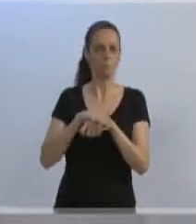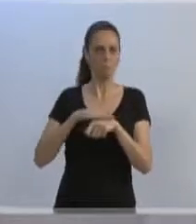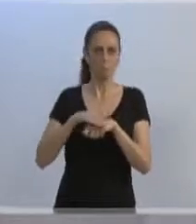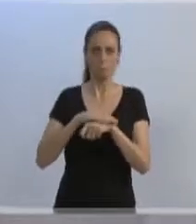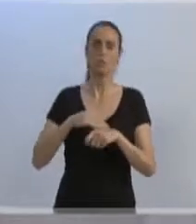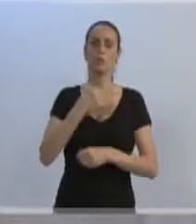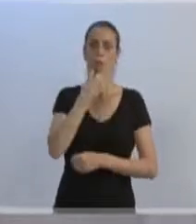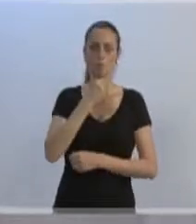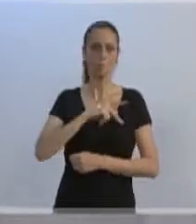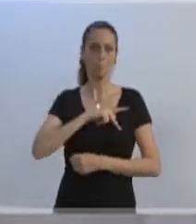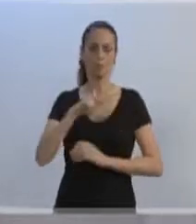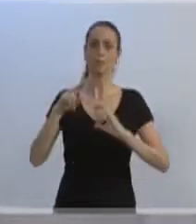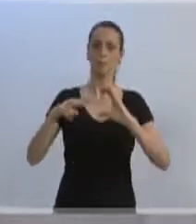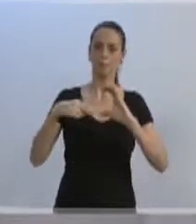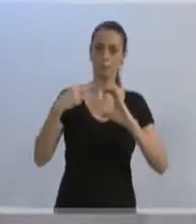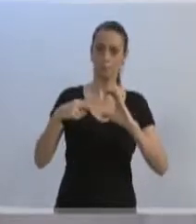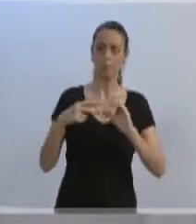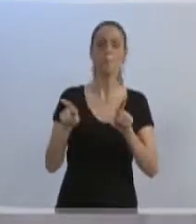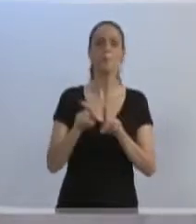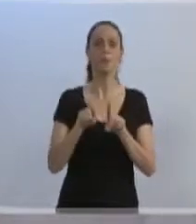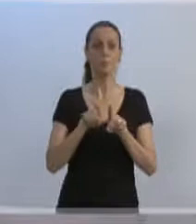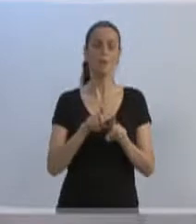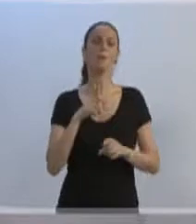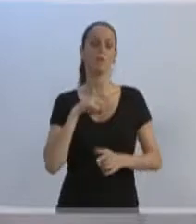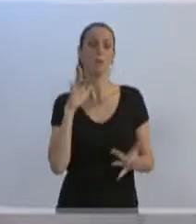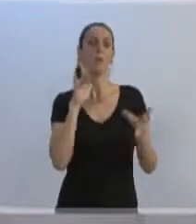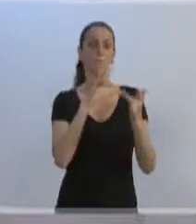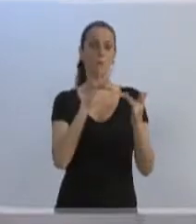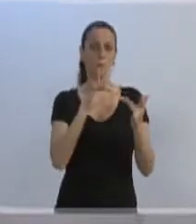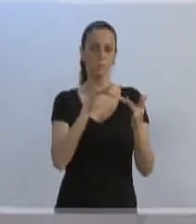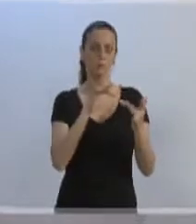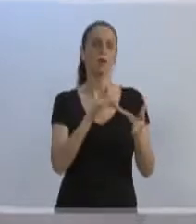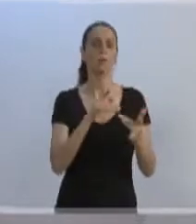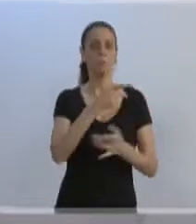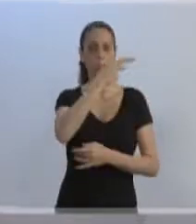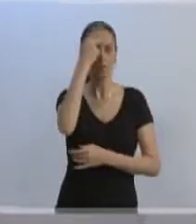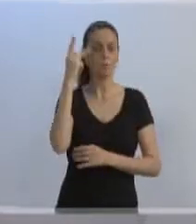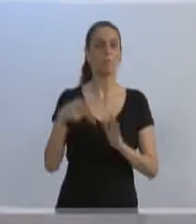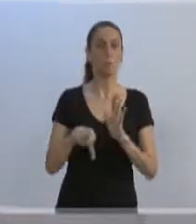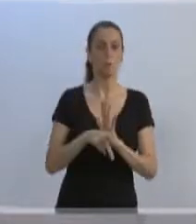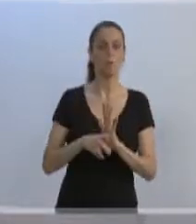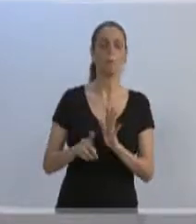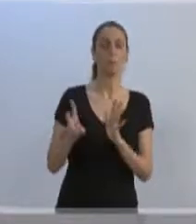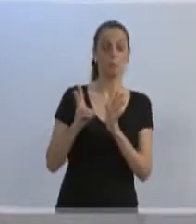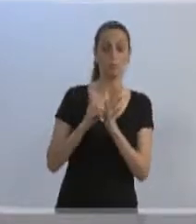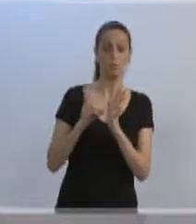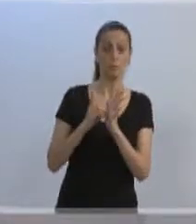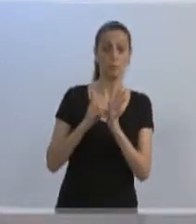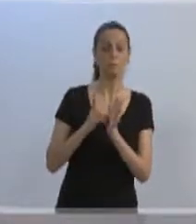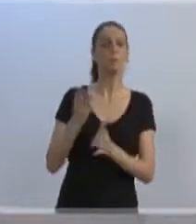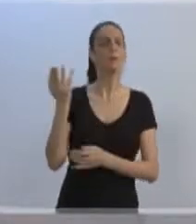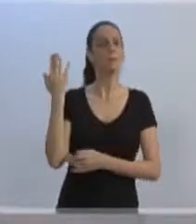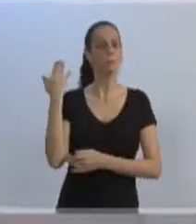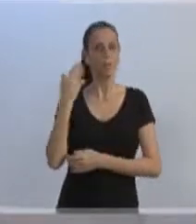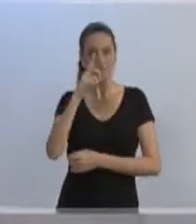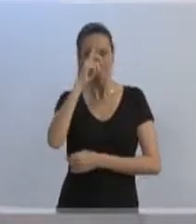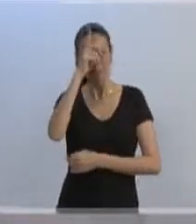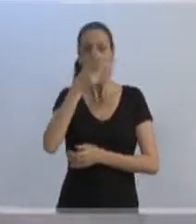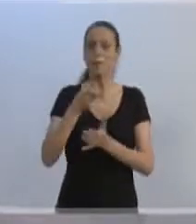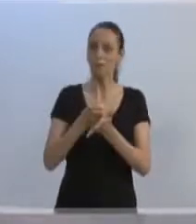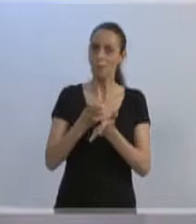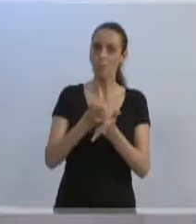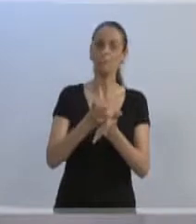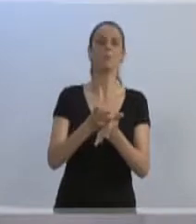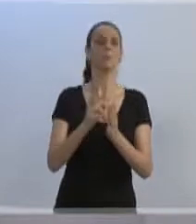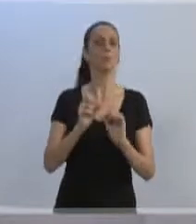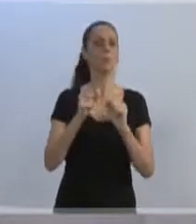e também aos indígenas ladha josé bater para reforçar aquela ideia que já tivemos a oportunidade de dar